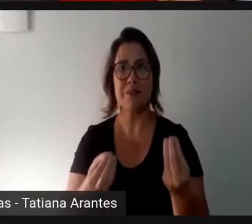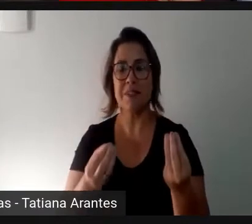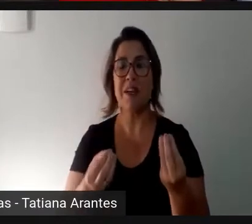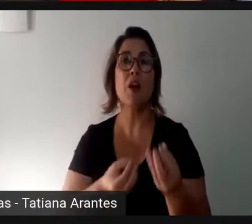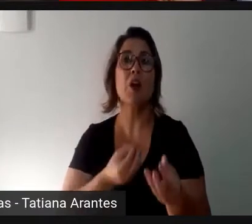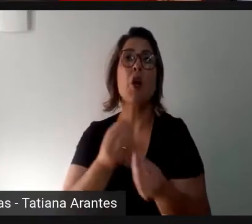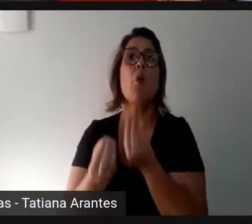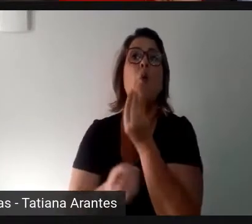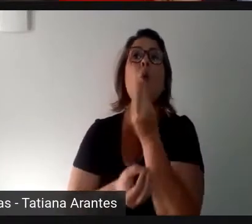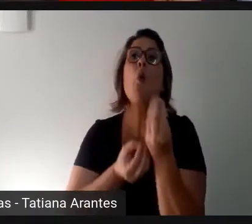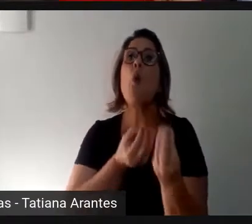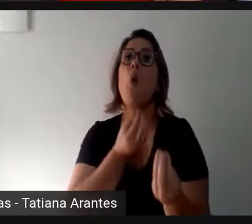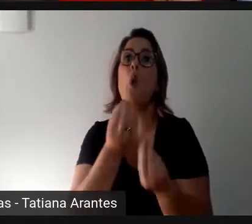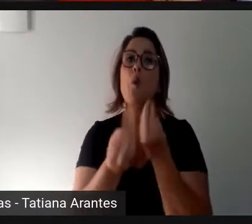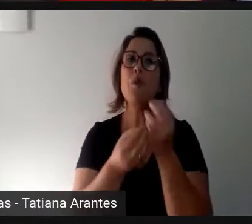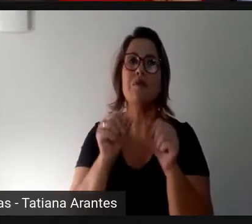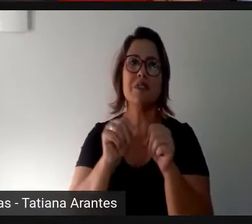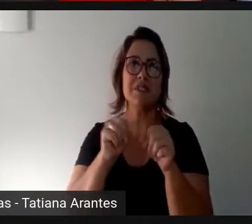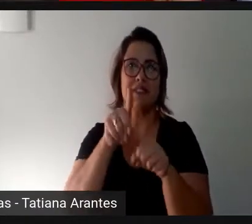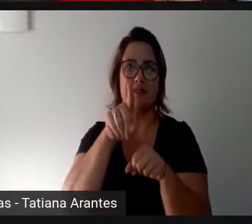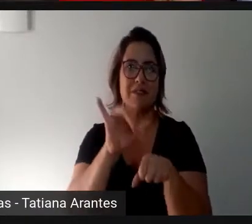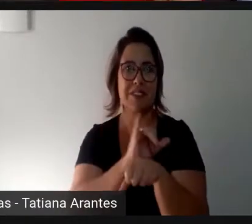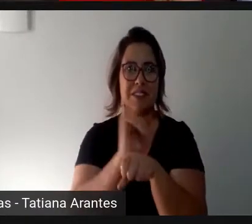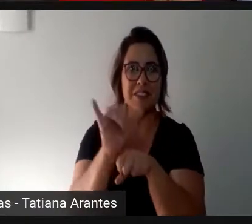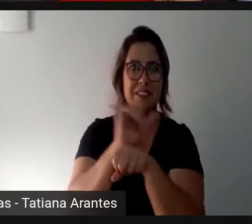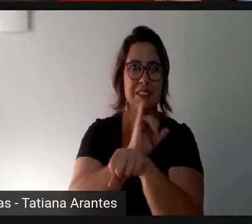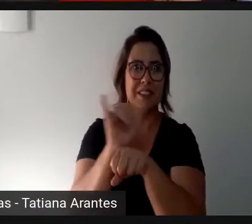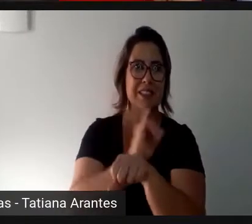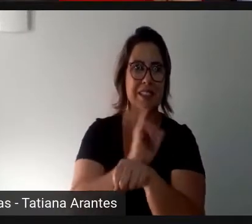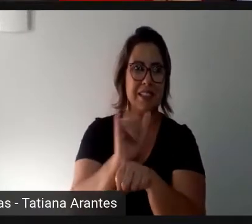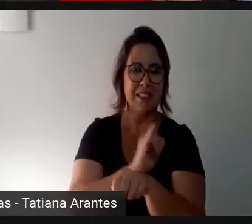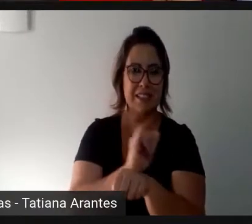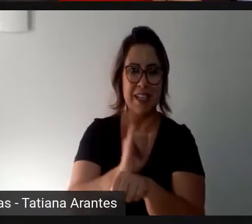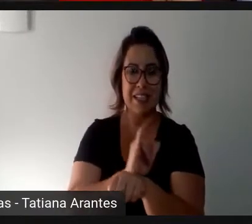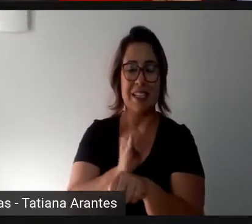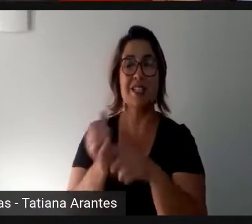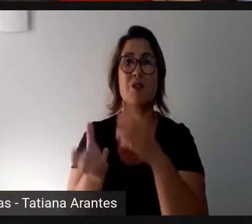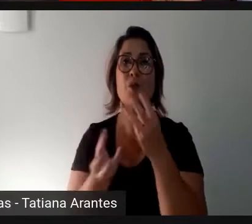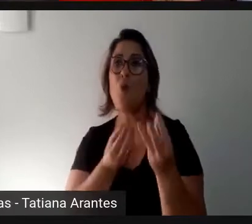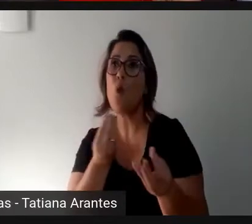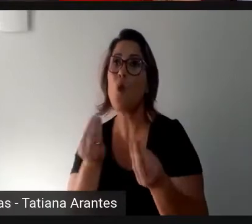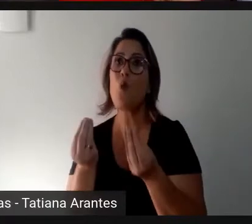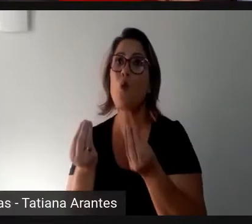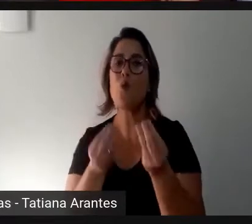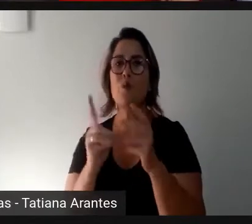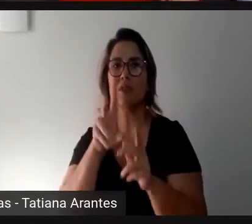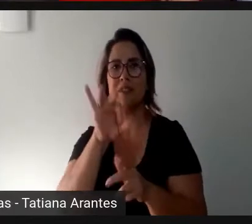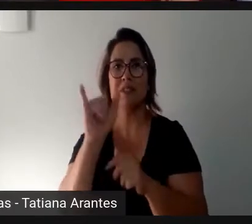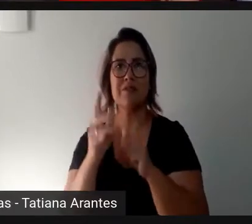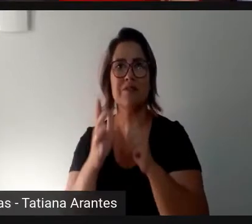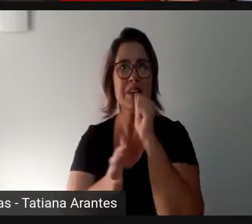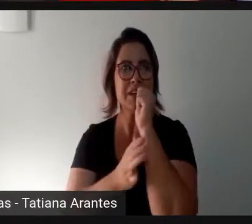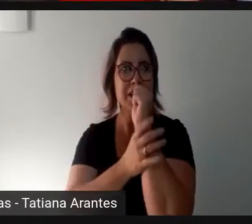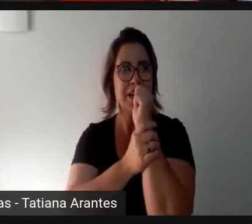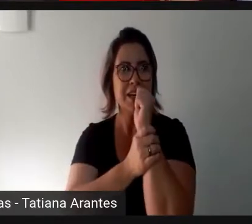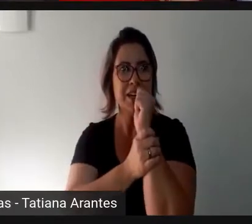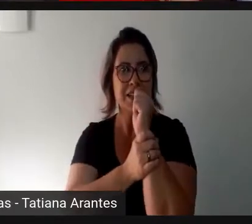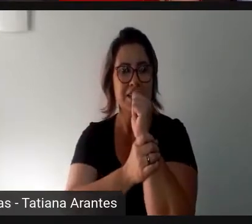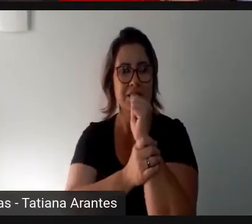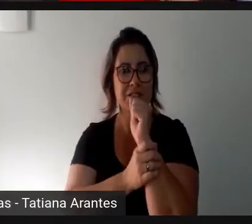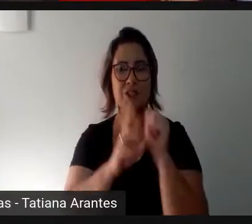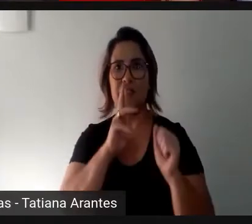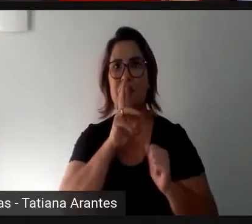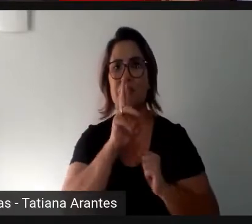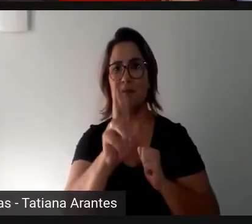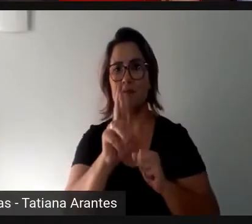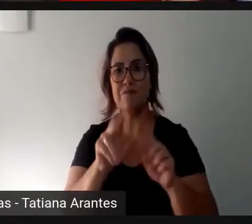governança é o compliance. É um dos instrumentos que eu tenho para governar, para garantir resultado. Que significa que